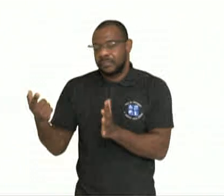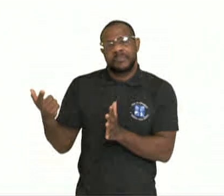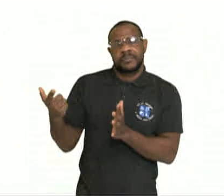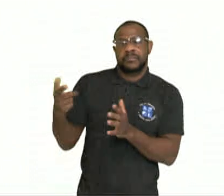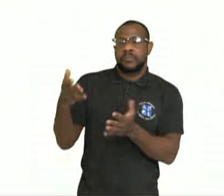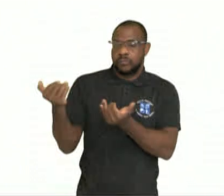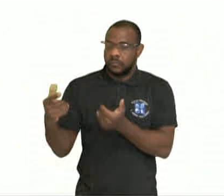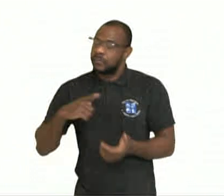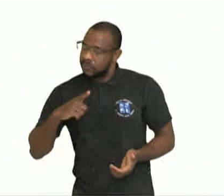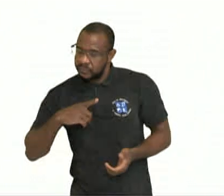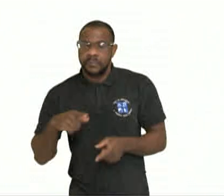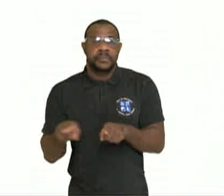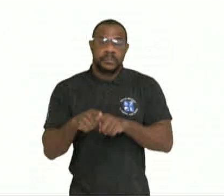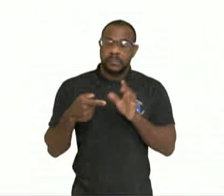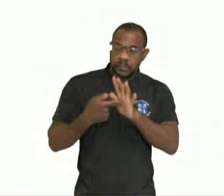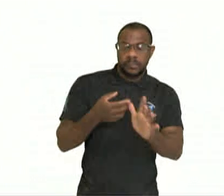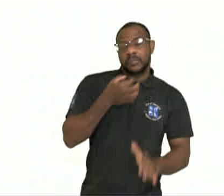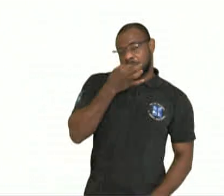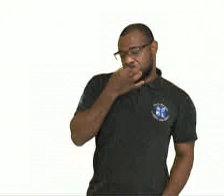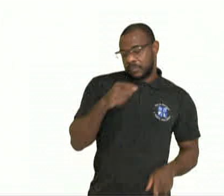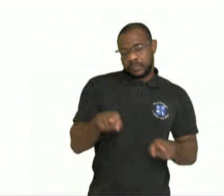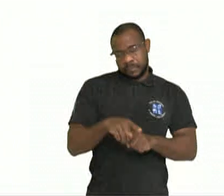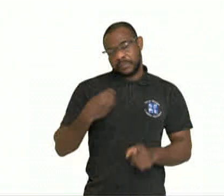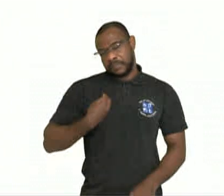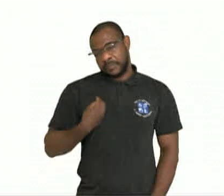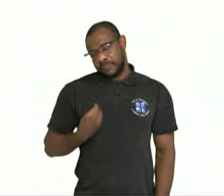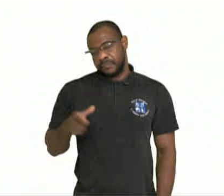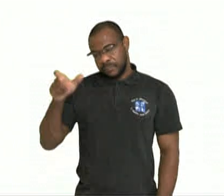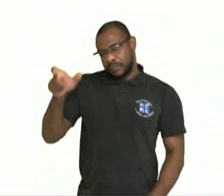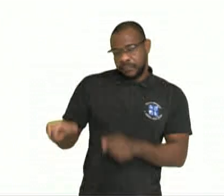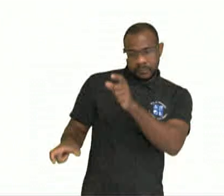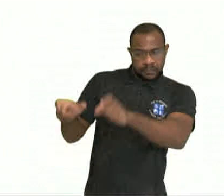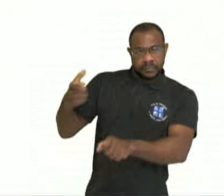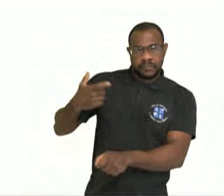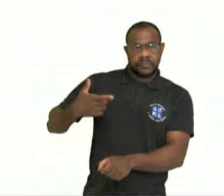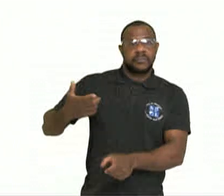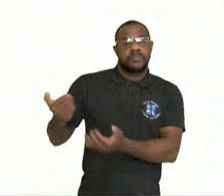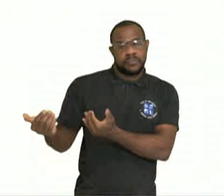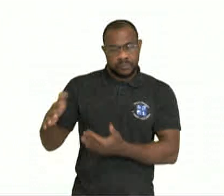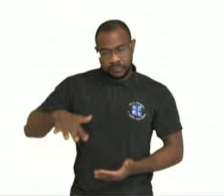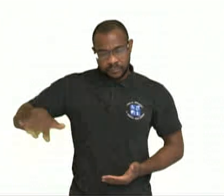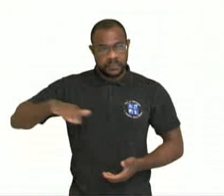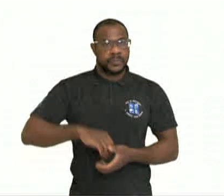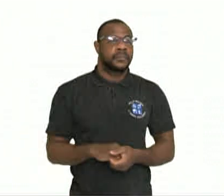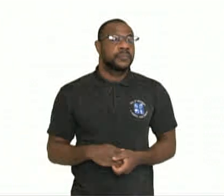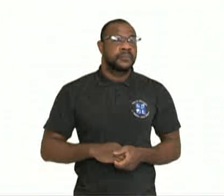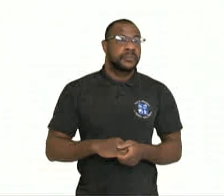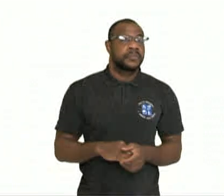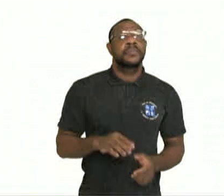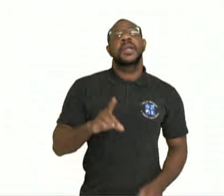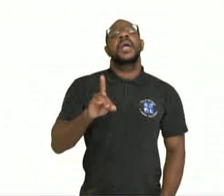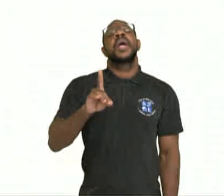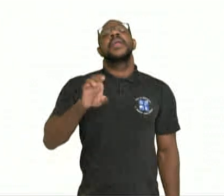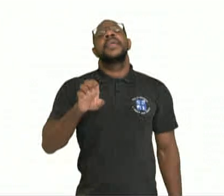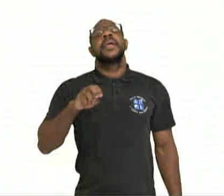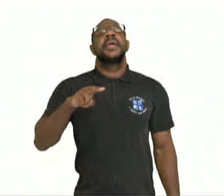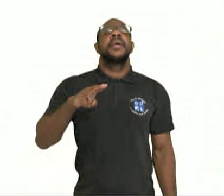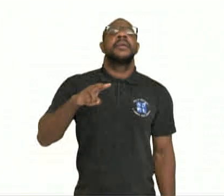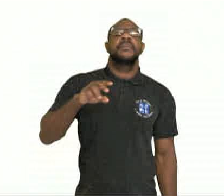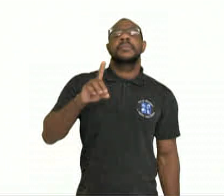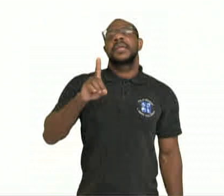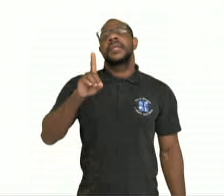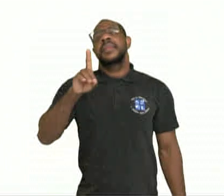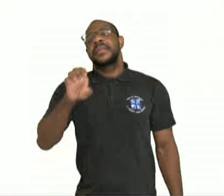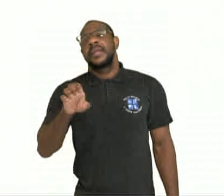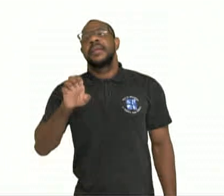também mostra a sua opinião a respeito da vida do jovem. No desenvolvimento, ela relata possíveis sentimentos dos